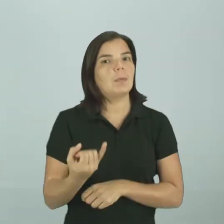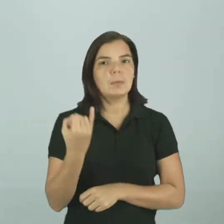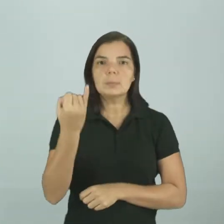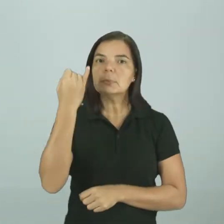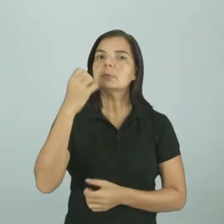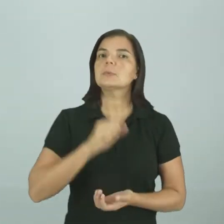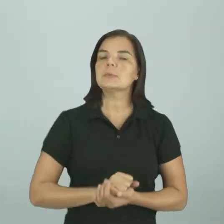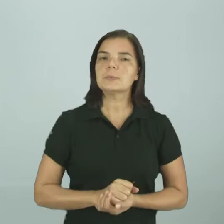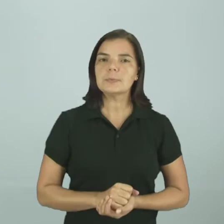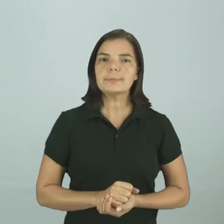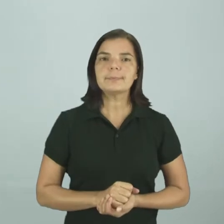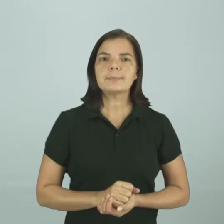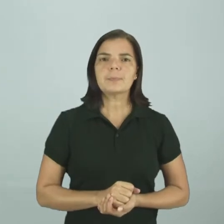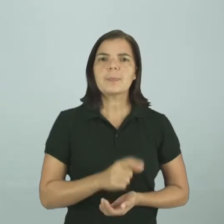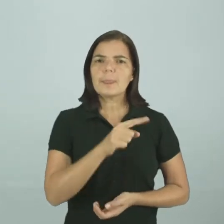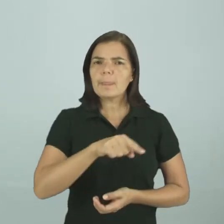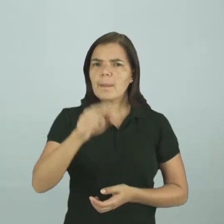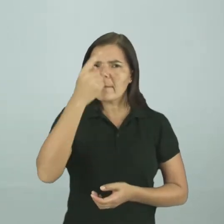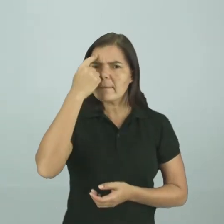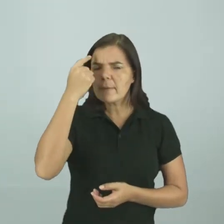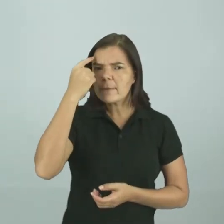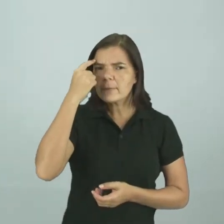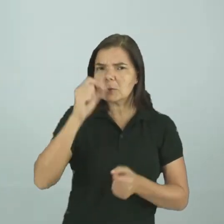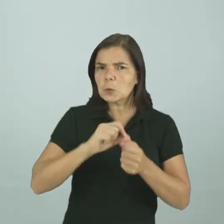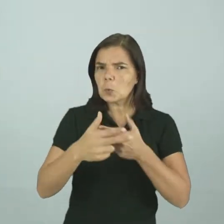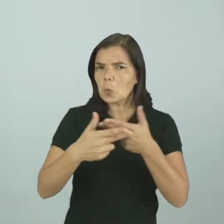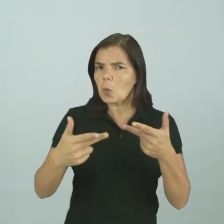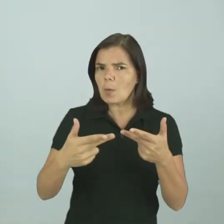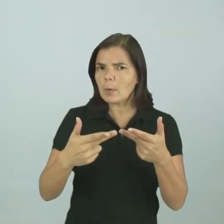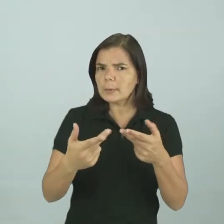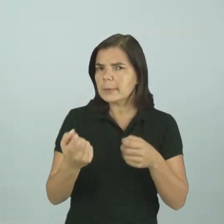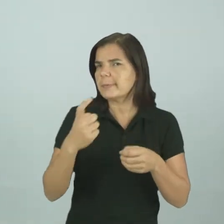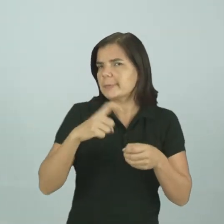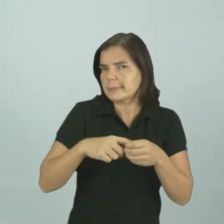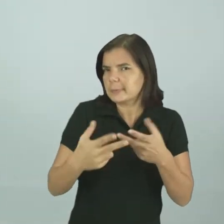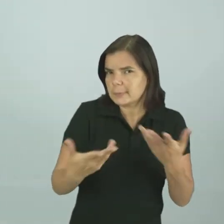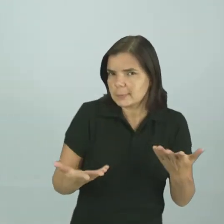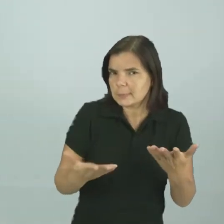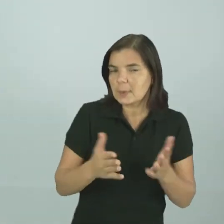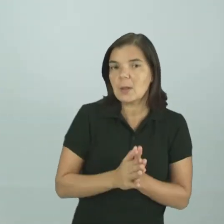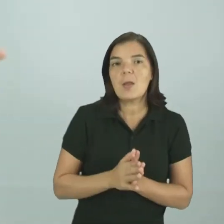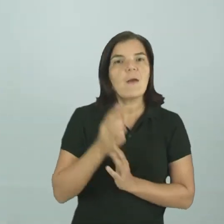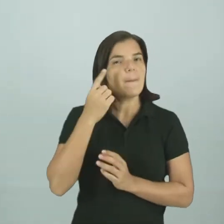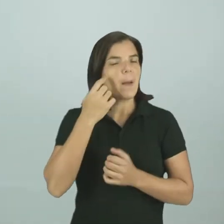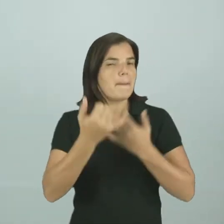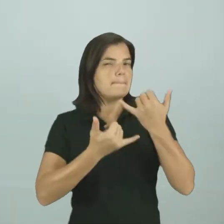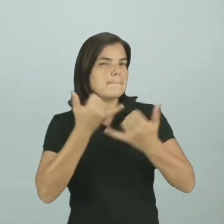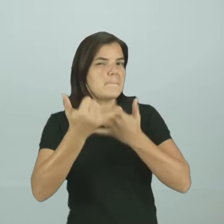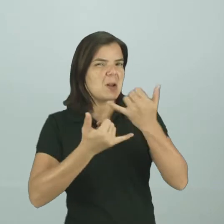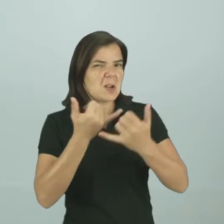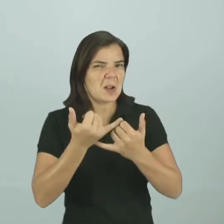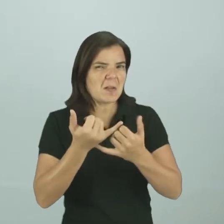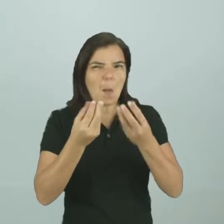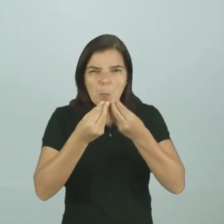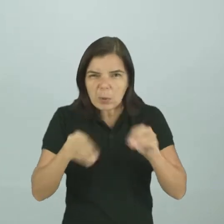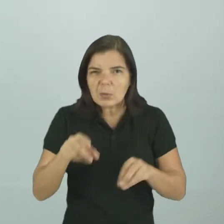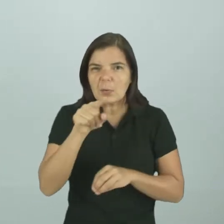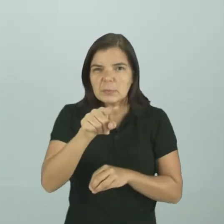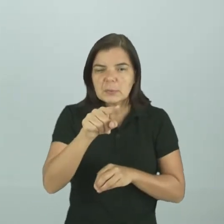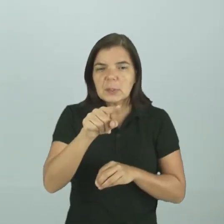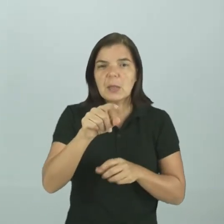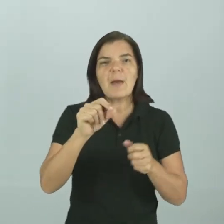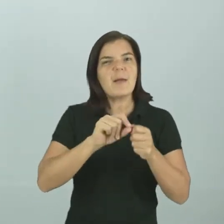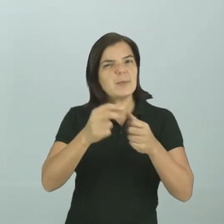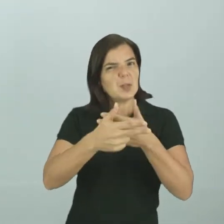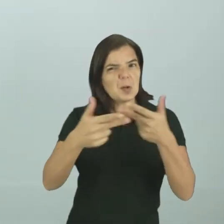importante. Você vai fazer algo que não vai trazer um retorno para você? Você vai fazer uma brincadeira que vai lhe prejudicar? Você vai